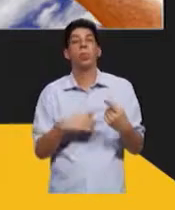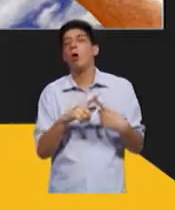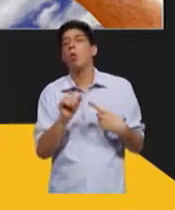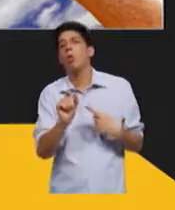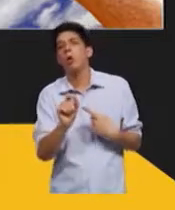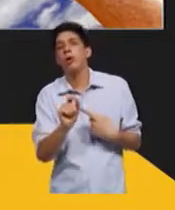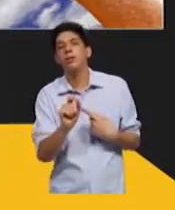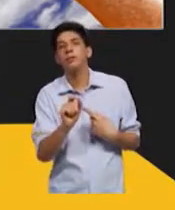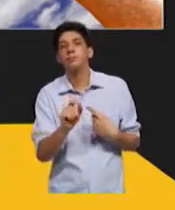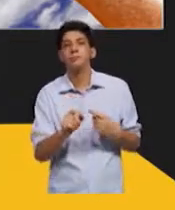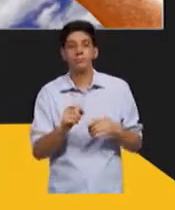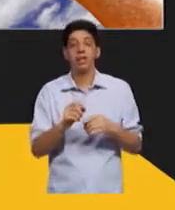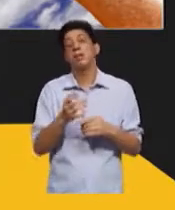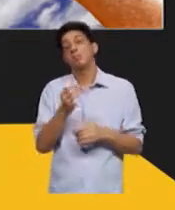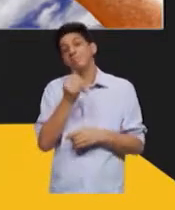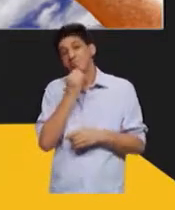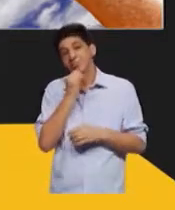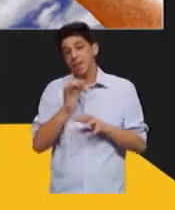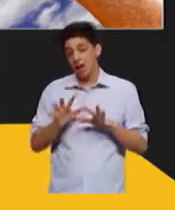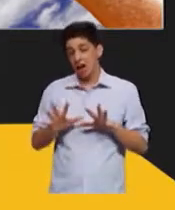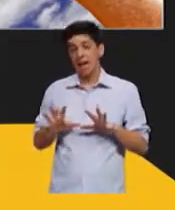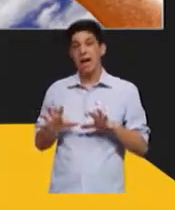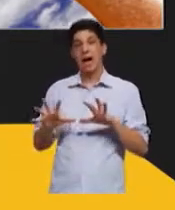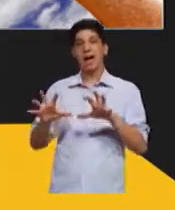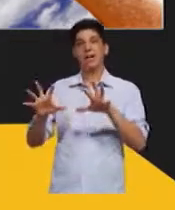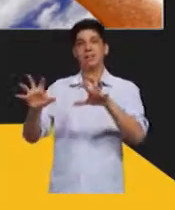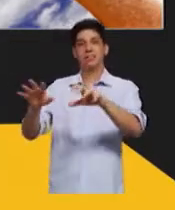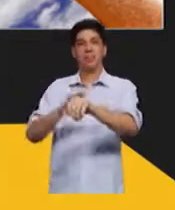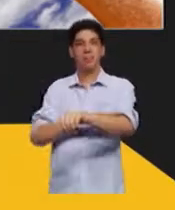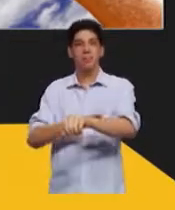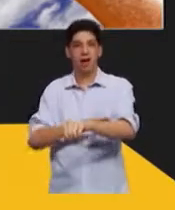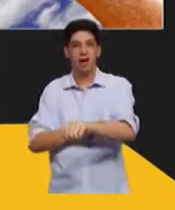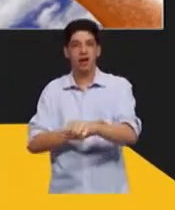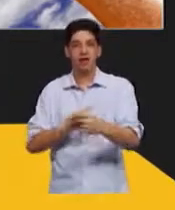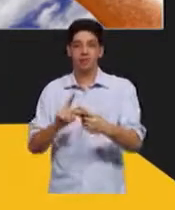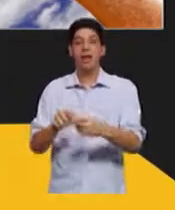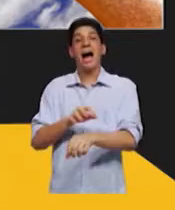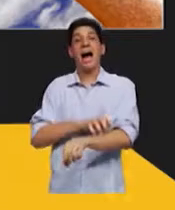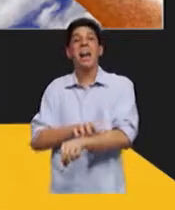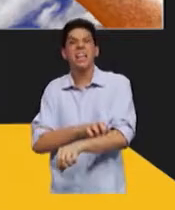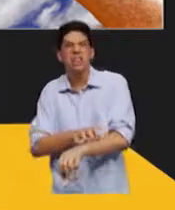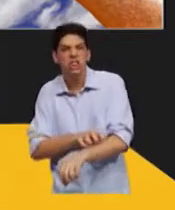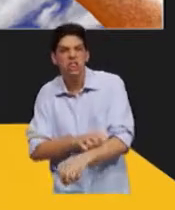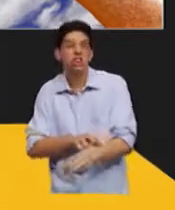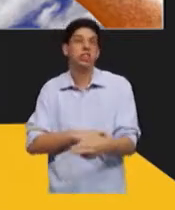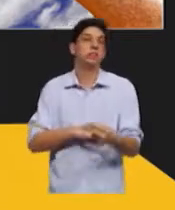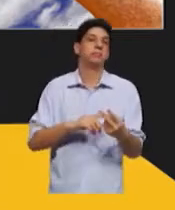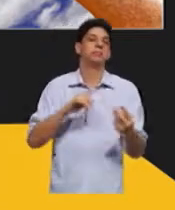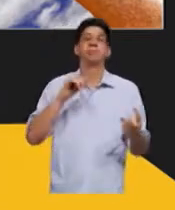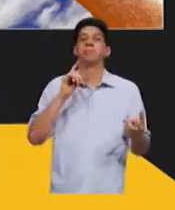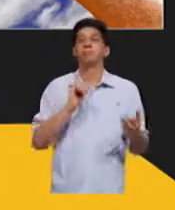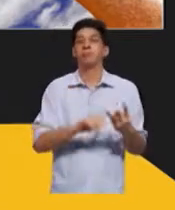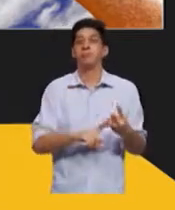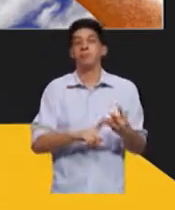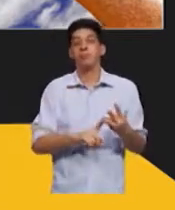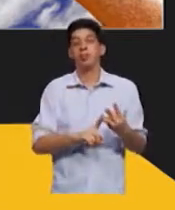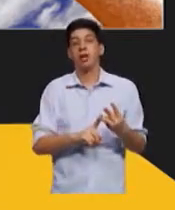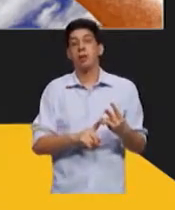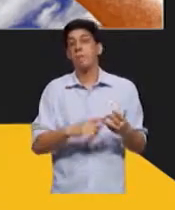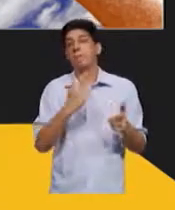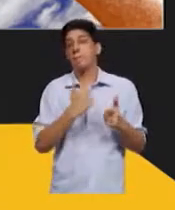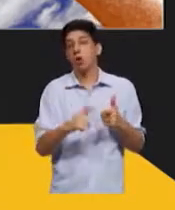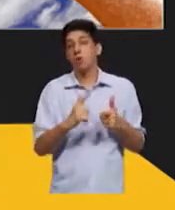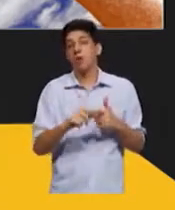é o câncer de pele, alergias, ela traz muitas consequências para os seres